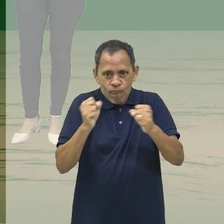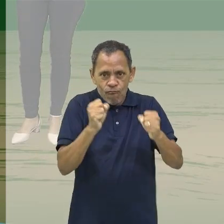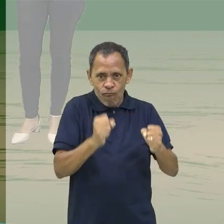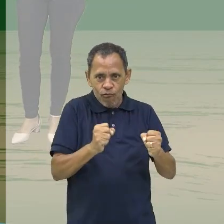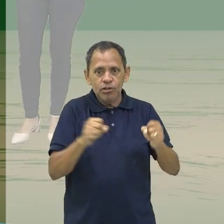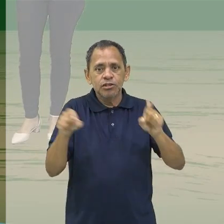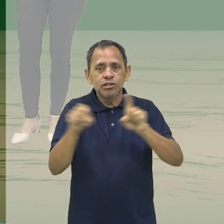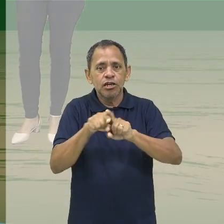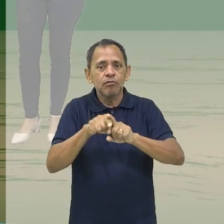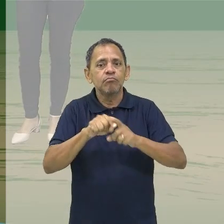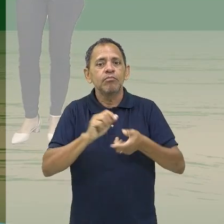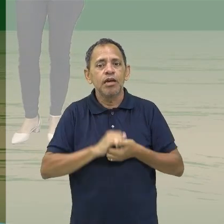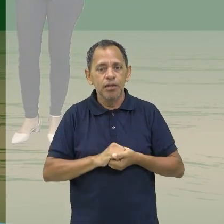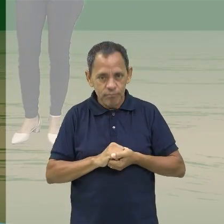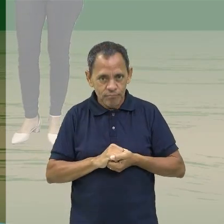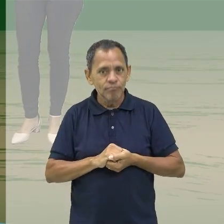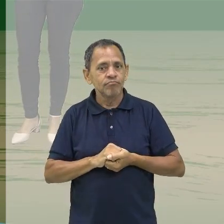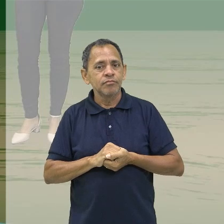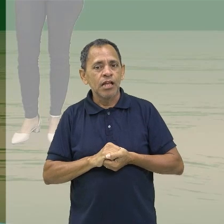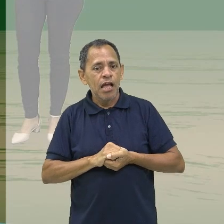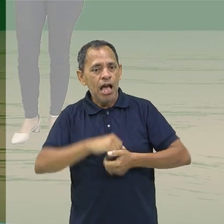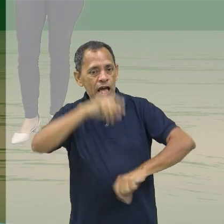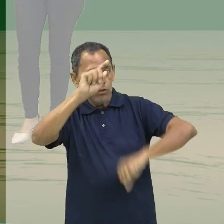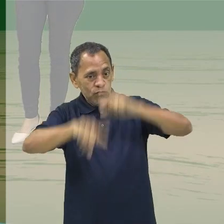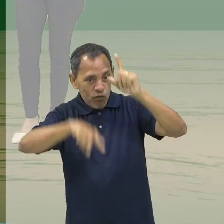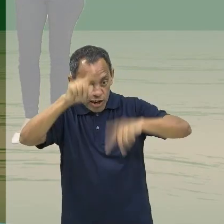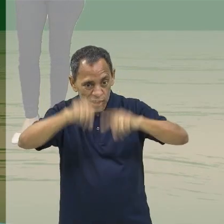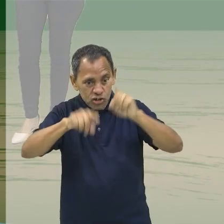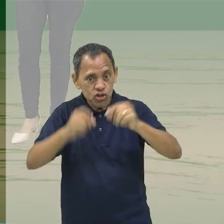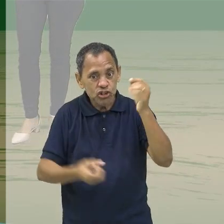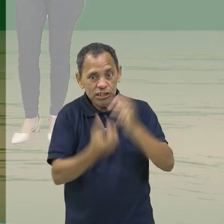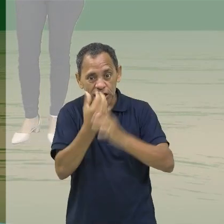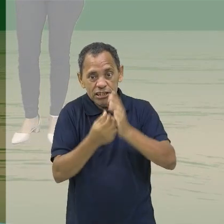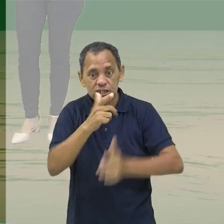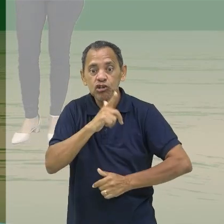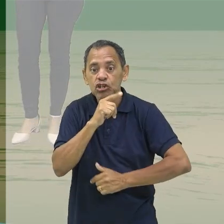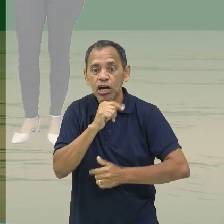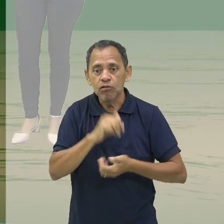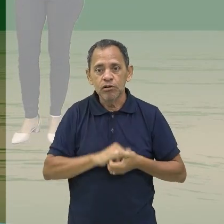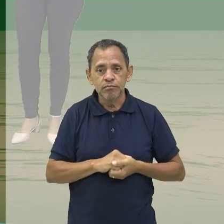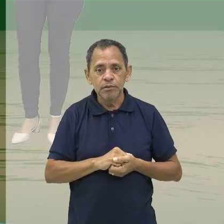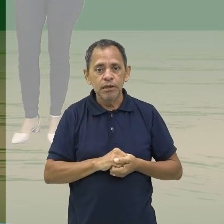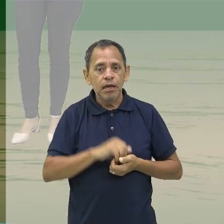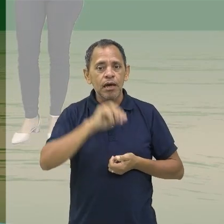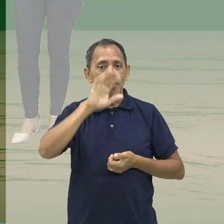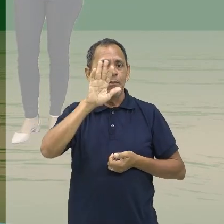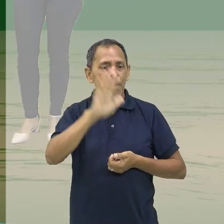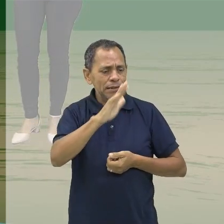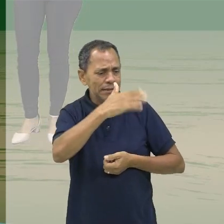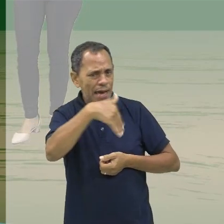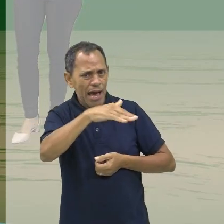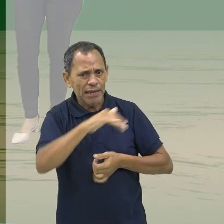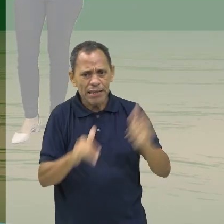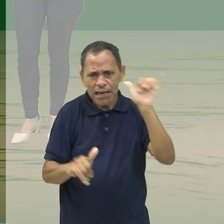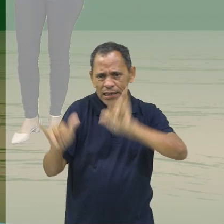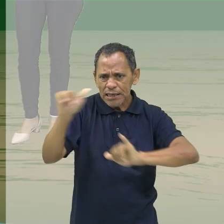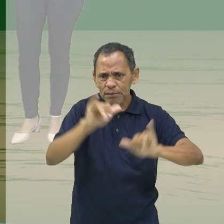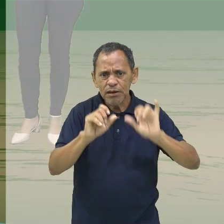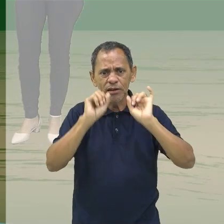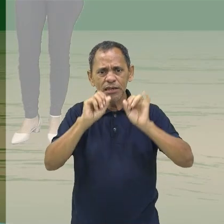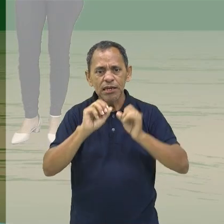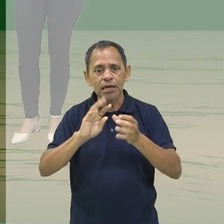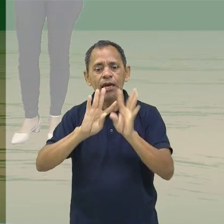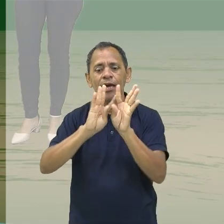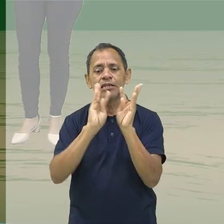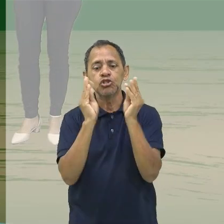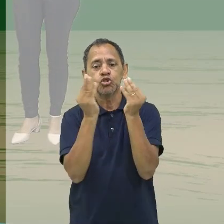os mistérios da água. E na química, a água é a